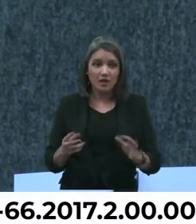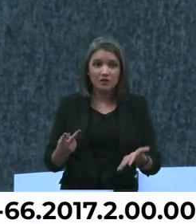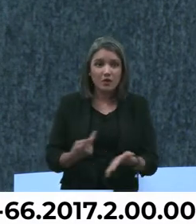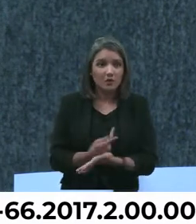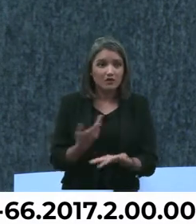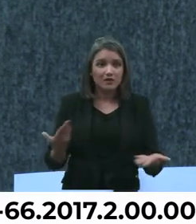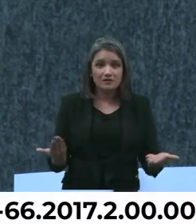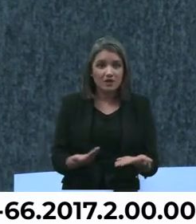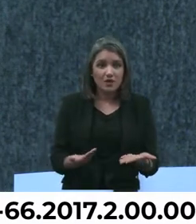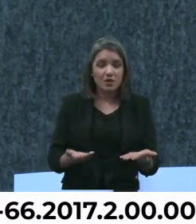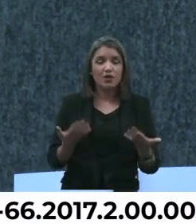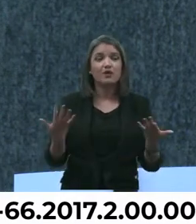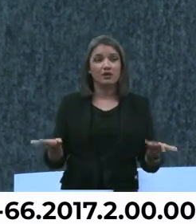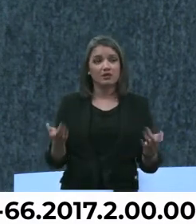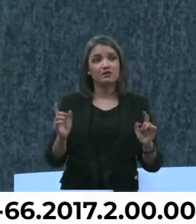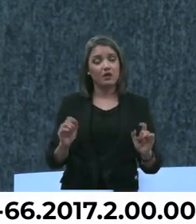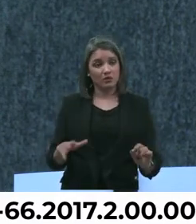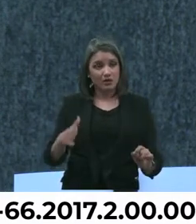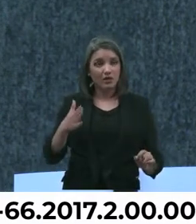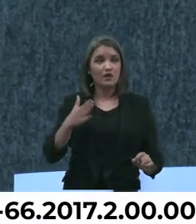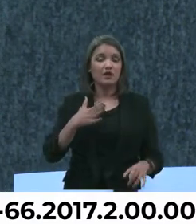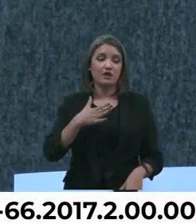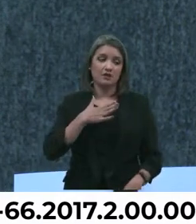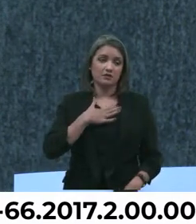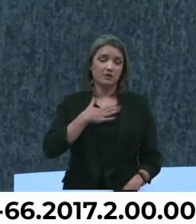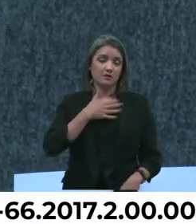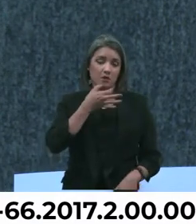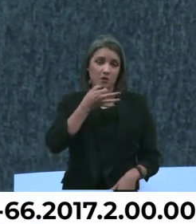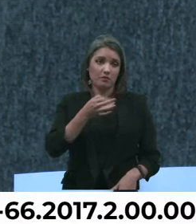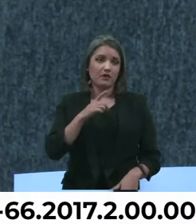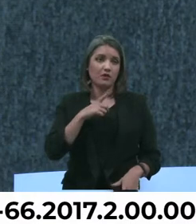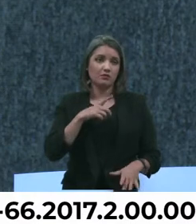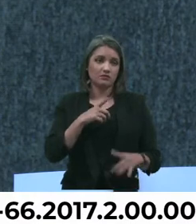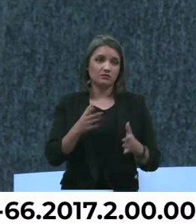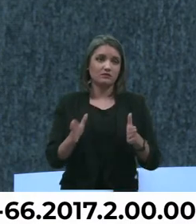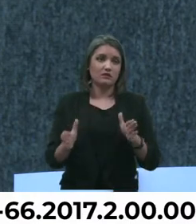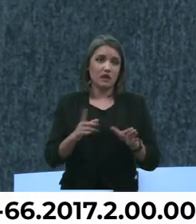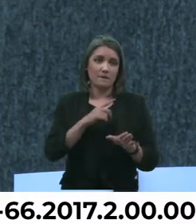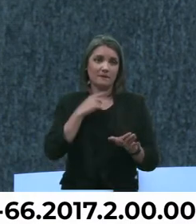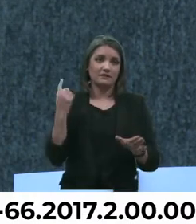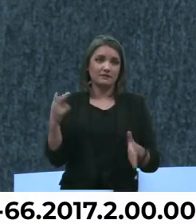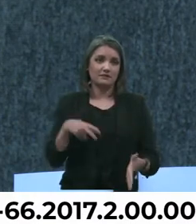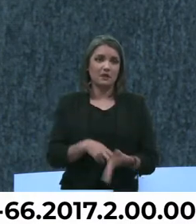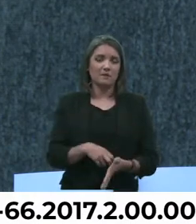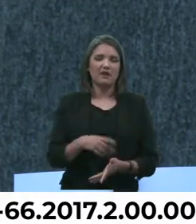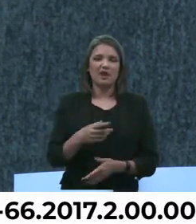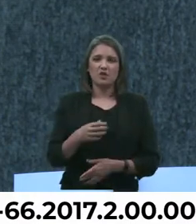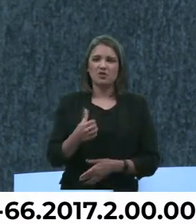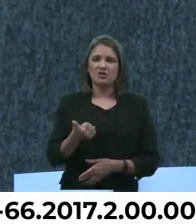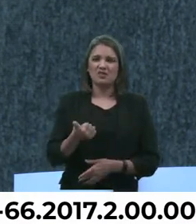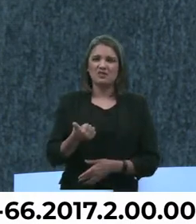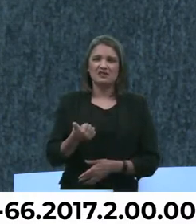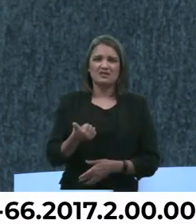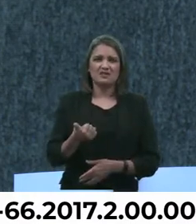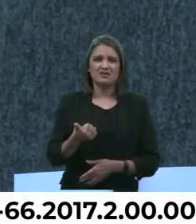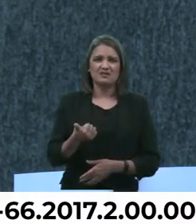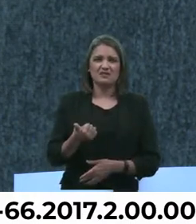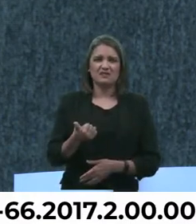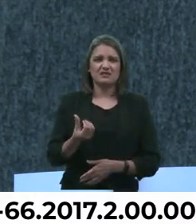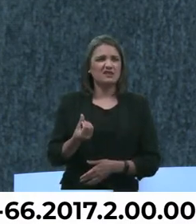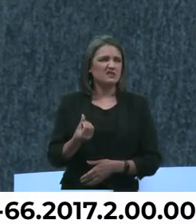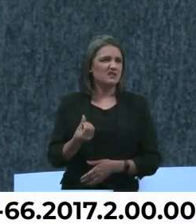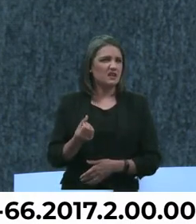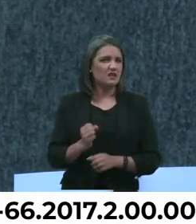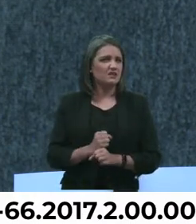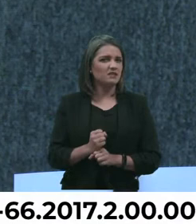Incide, a meu juízo, está atraída a prescrição penal e ela seria de 16 anos, como bem lembrou o ministro Vieira de